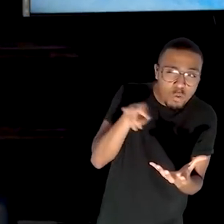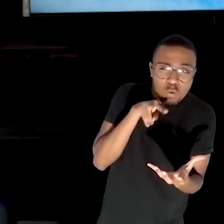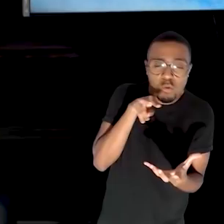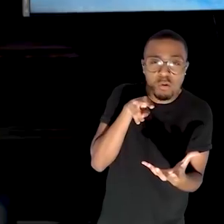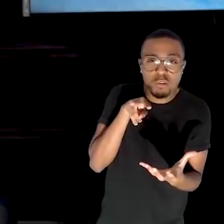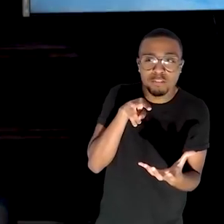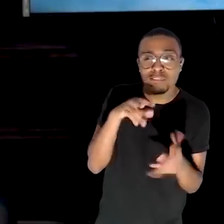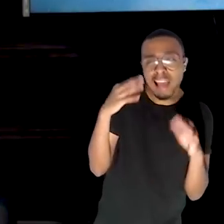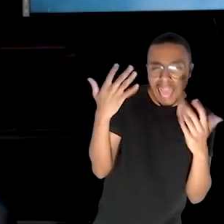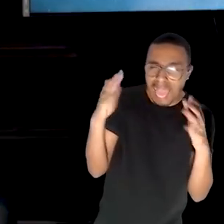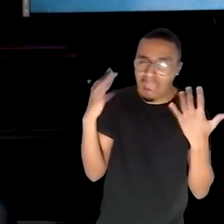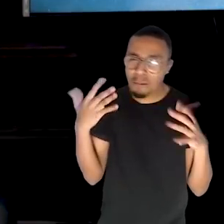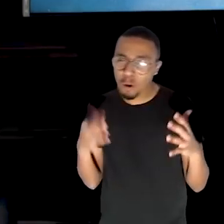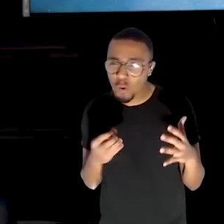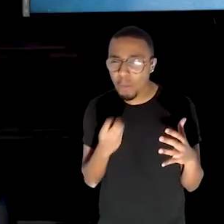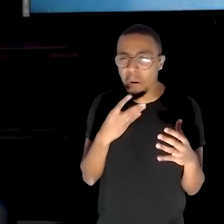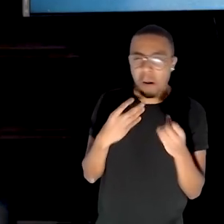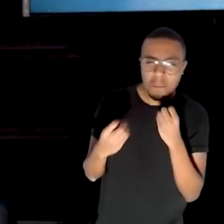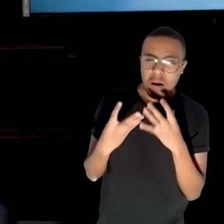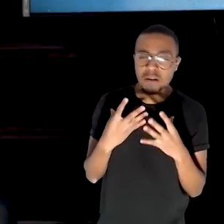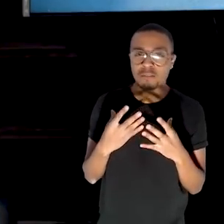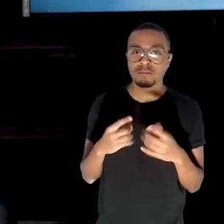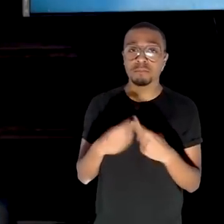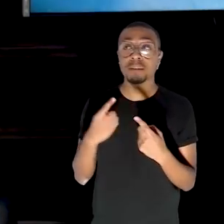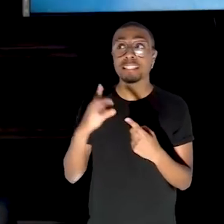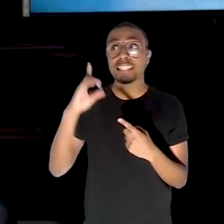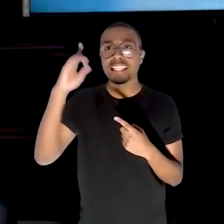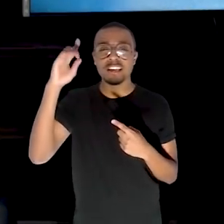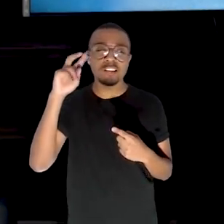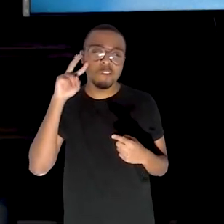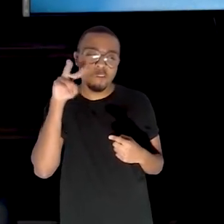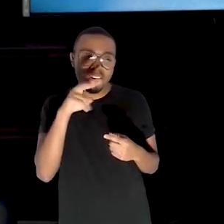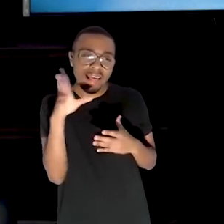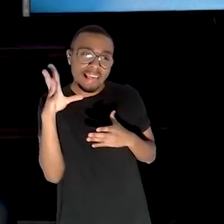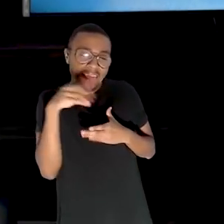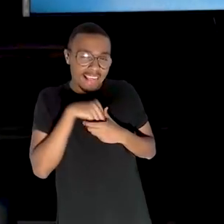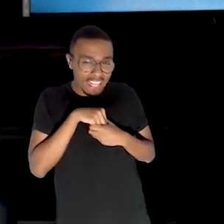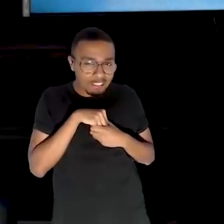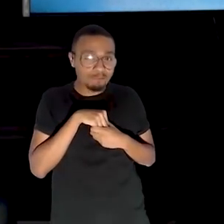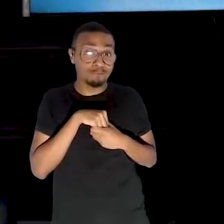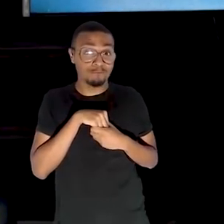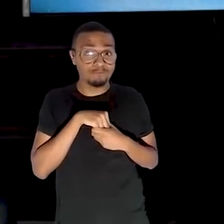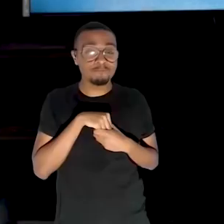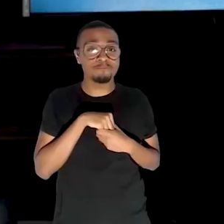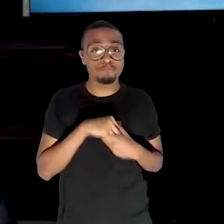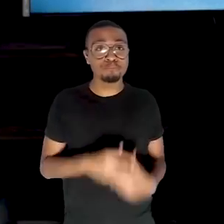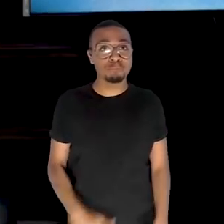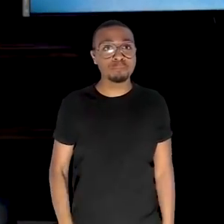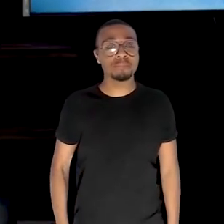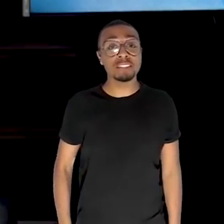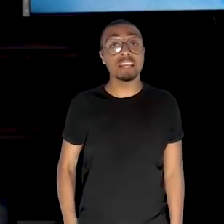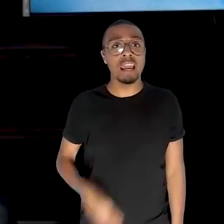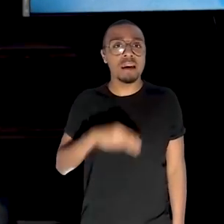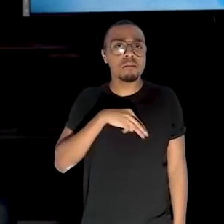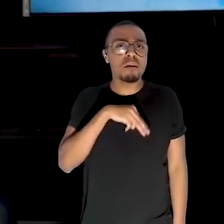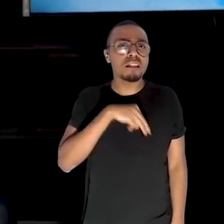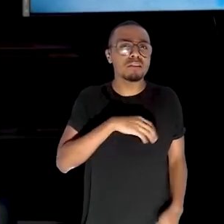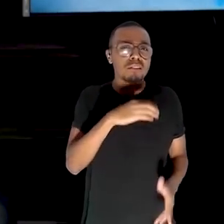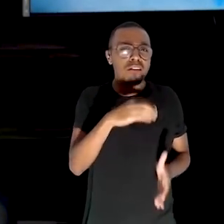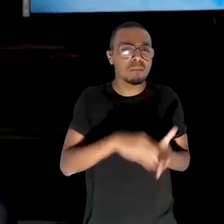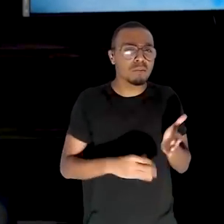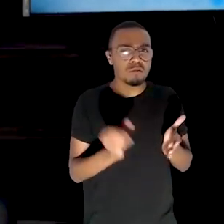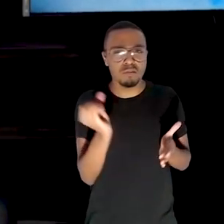vê. Em Mateus 6, Jesus gasta 4 versículos para falar sobre isso,